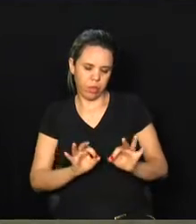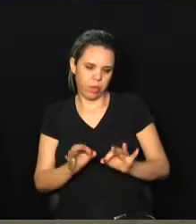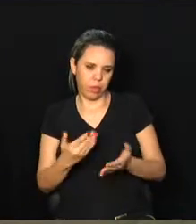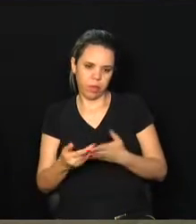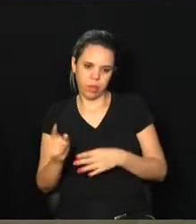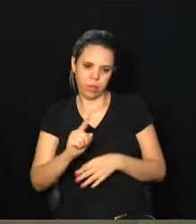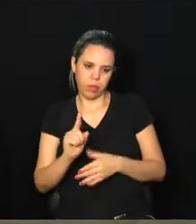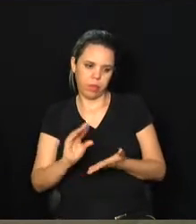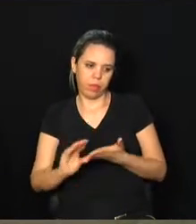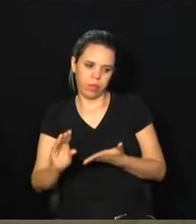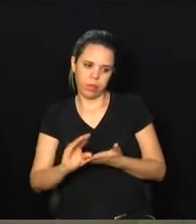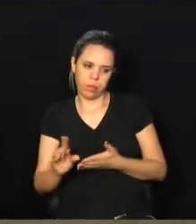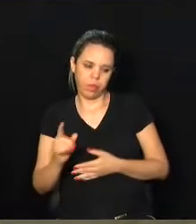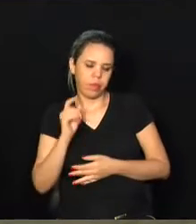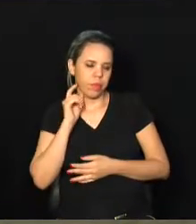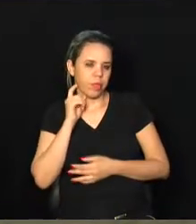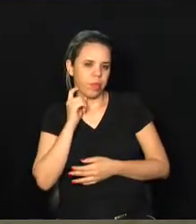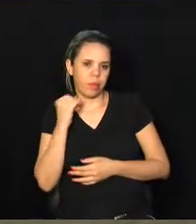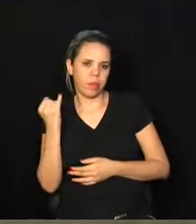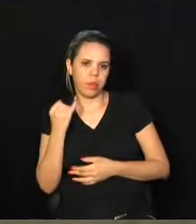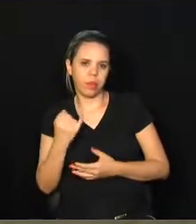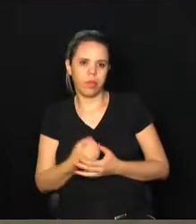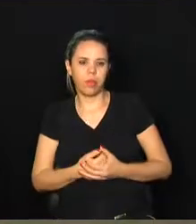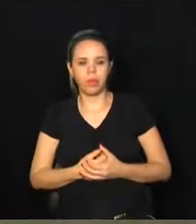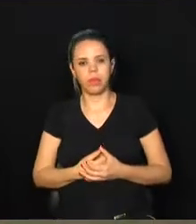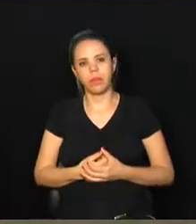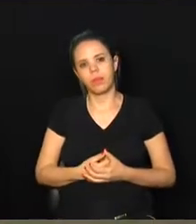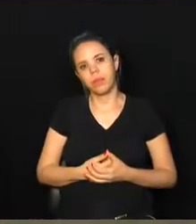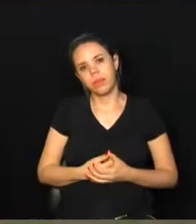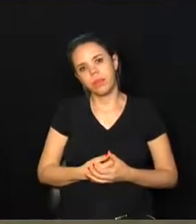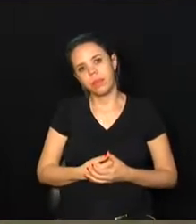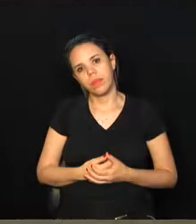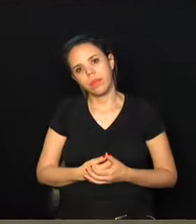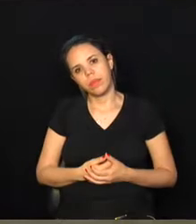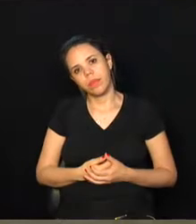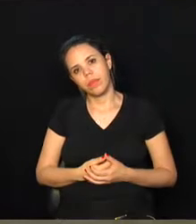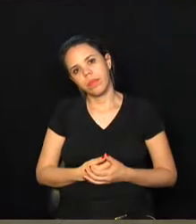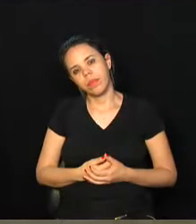esses investimentos que são importantes.